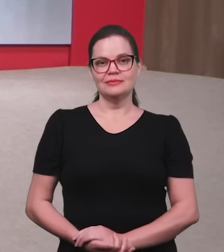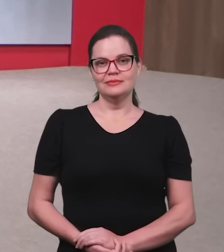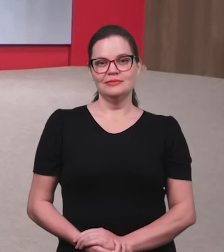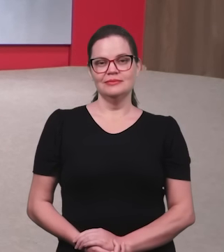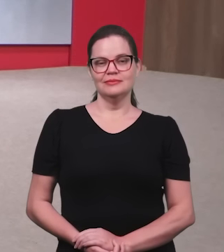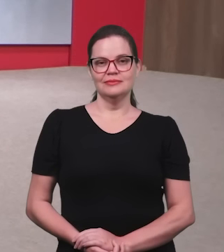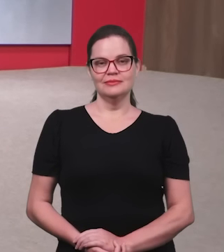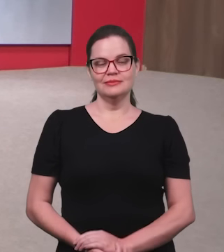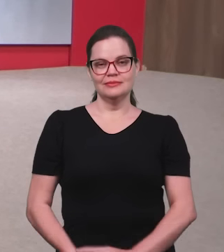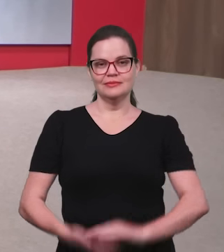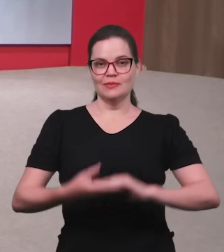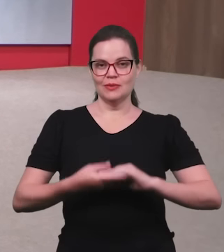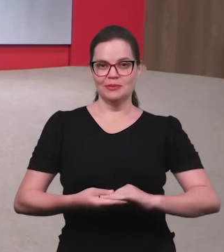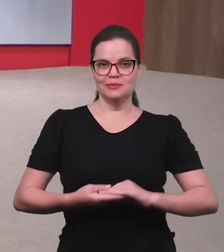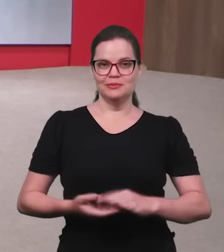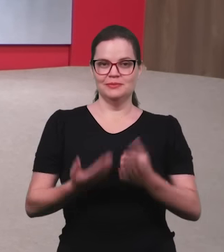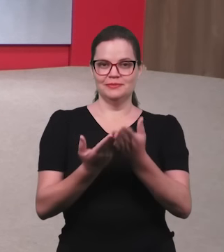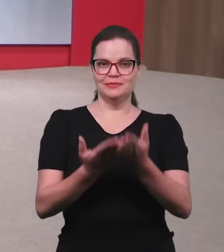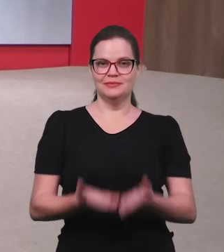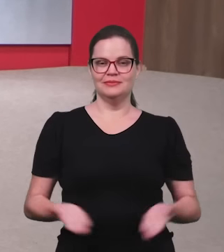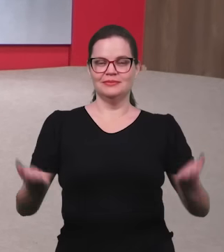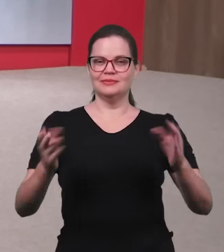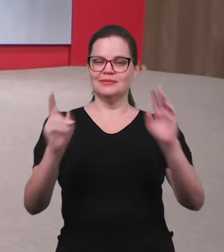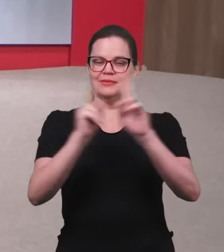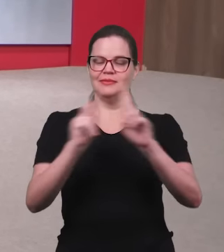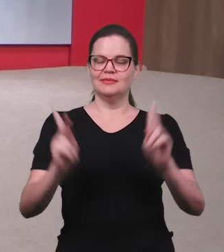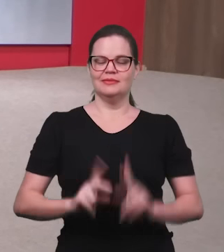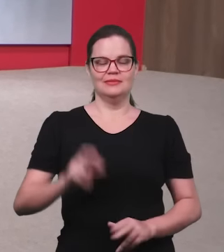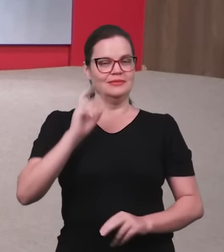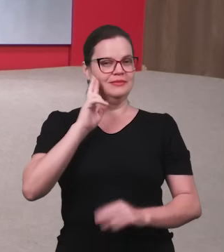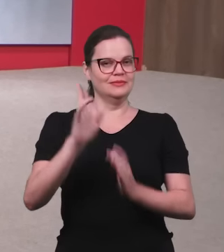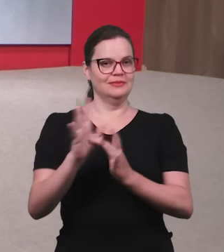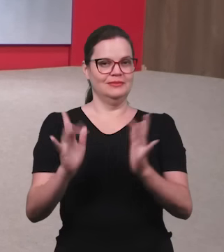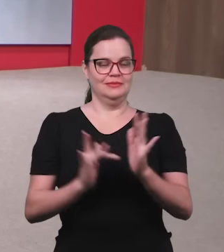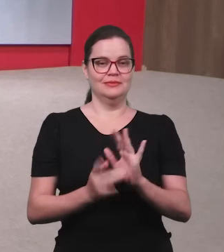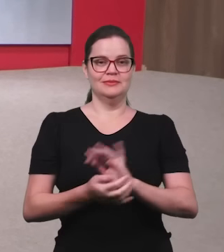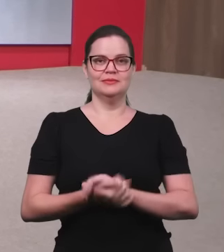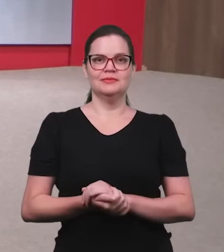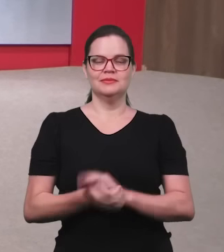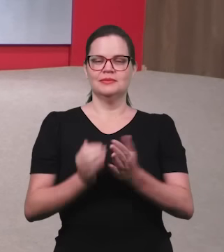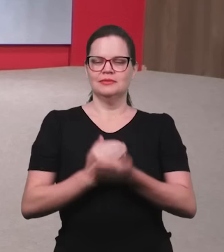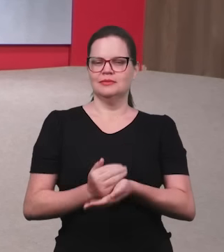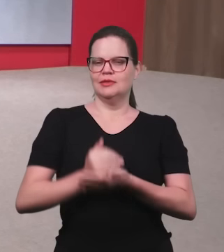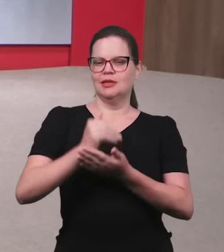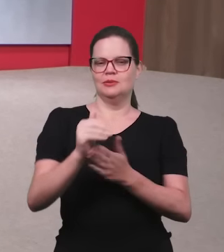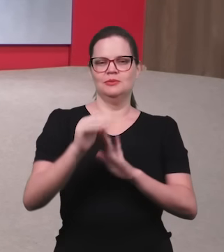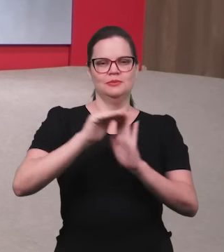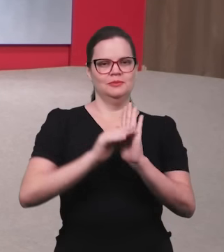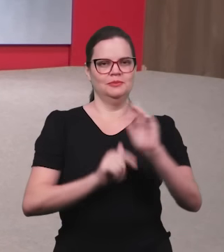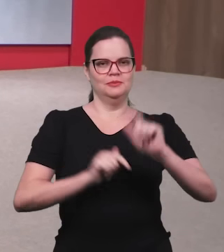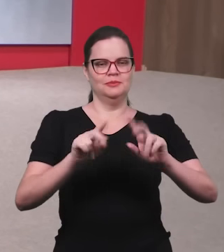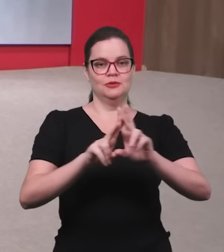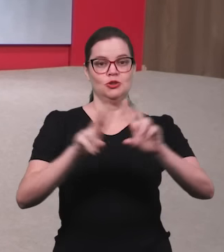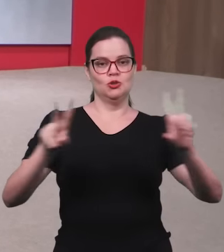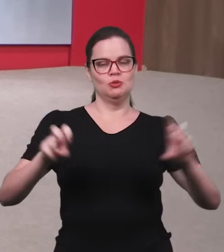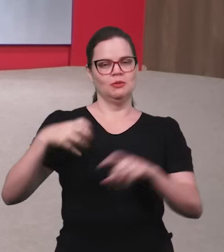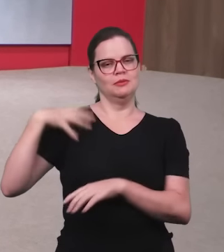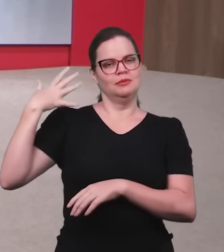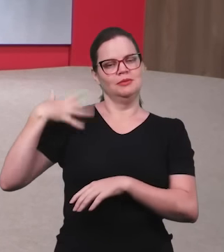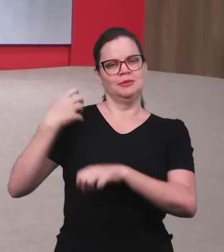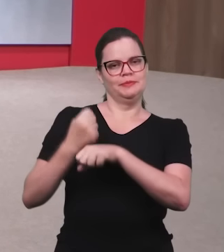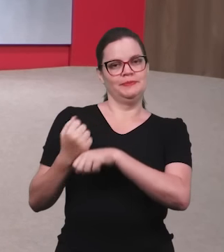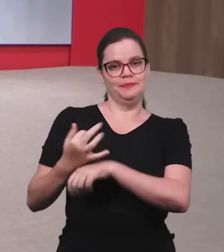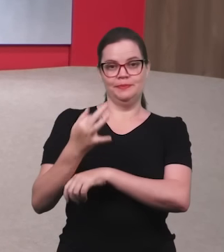Cumprimento a todos com a paz do Senhor Jesus. Esse é o programa Palavra de